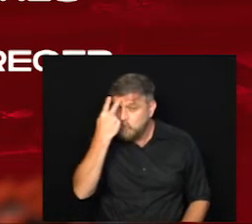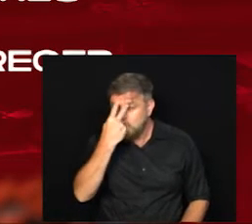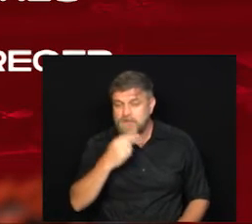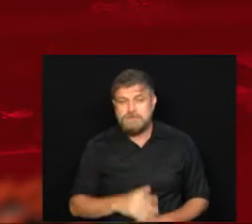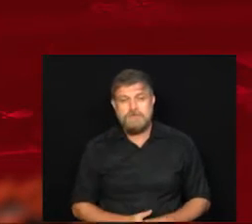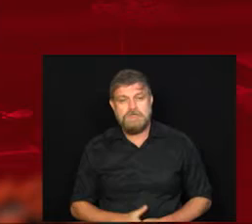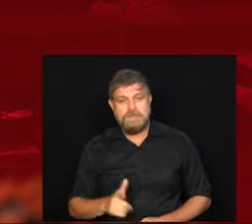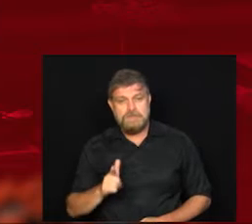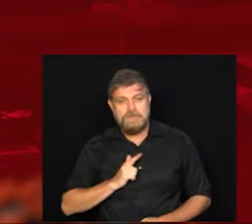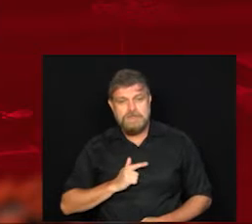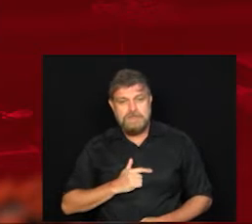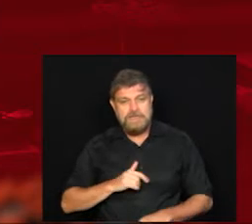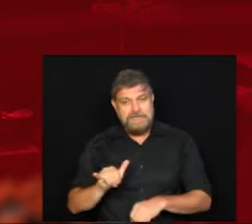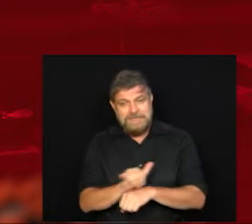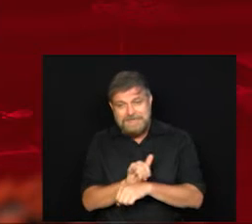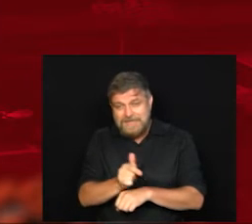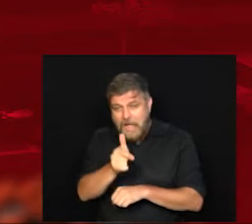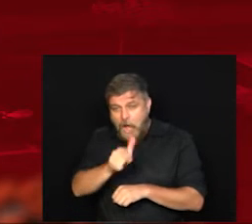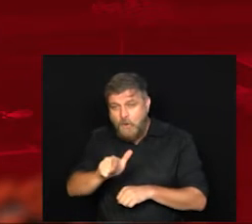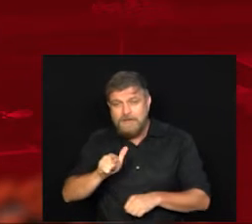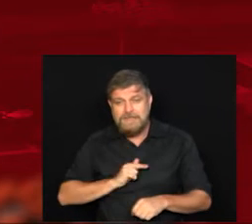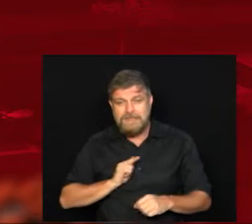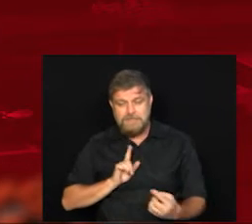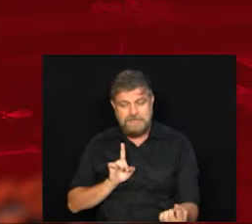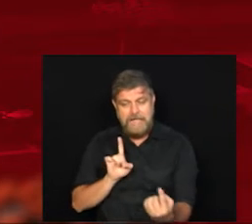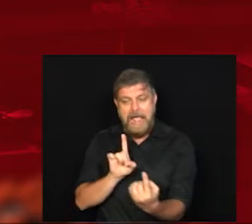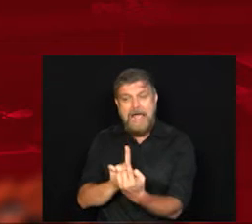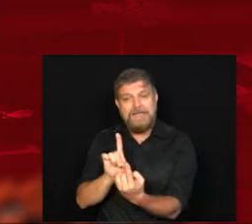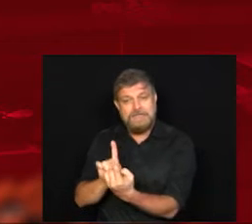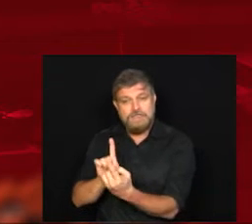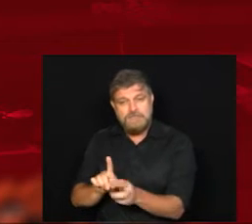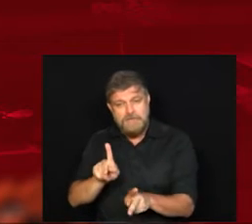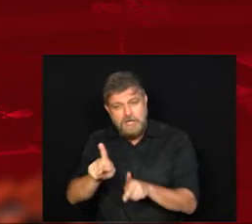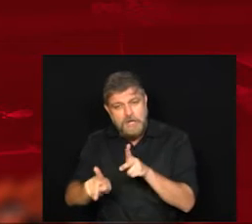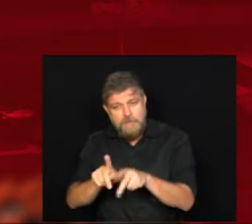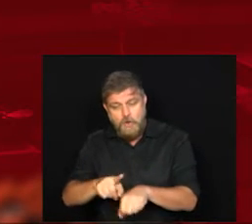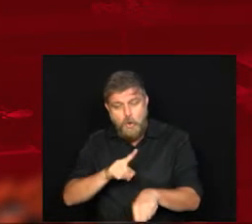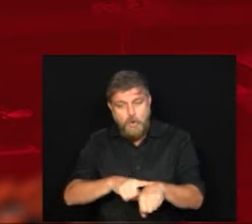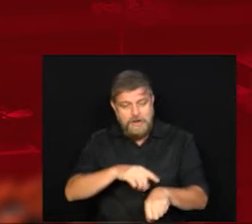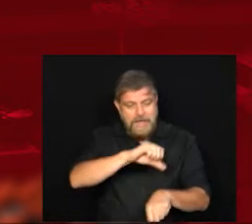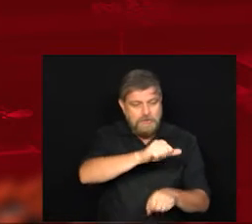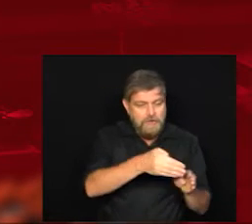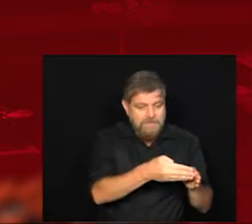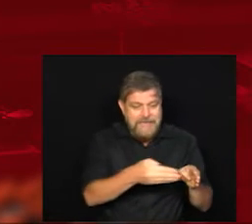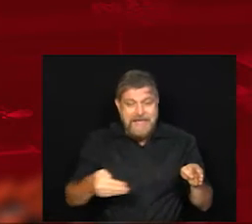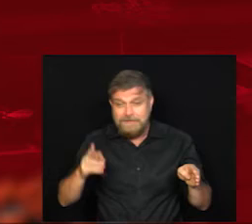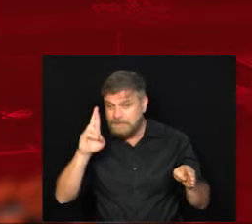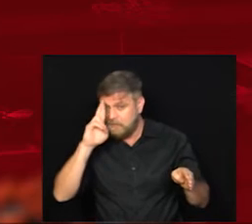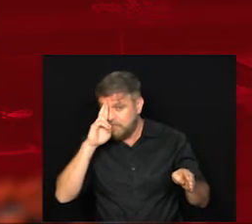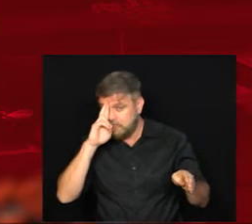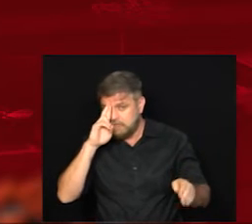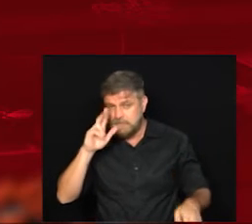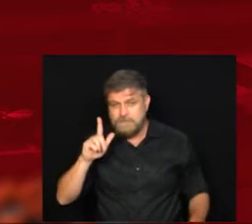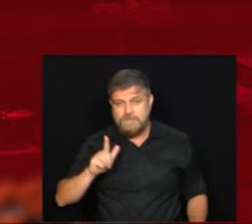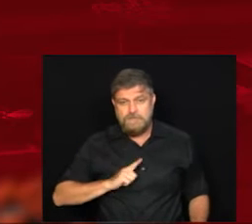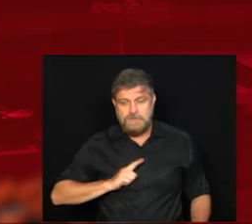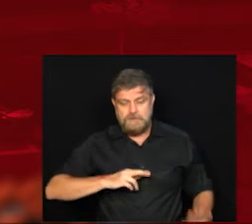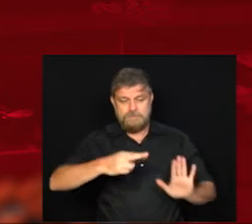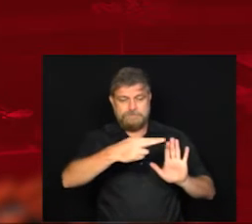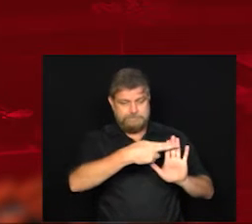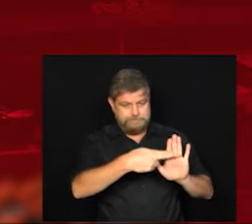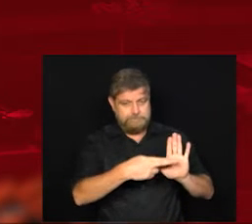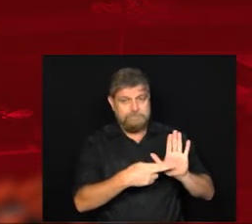outra medida também é a respeito do atendimento à população, das 9 ao meio-dia, respeitando